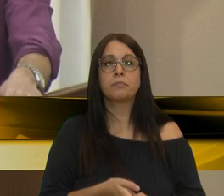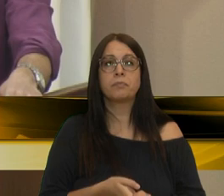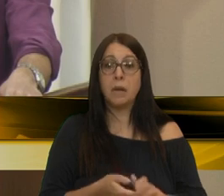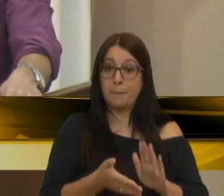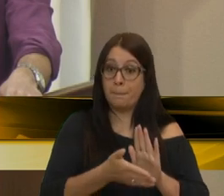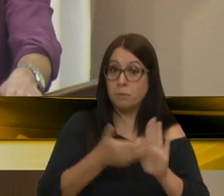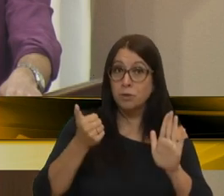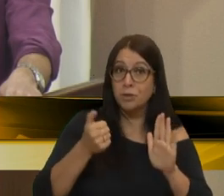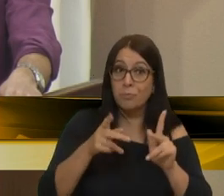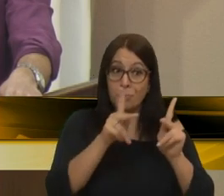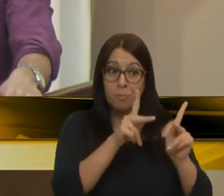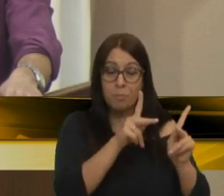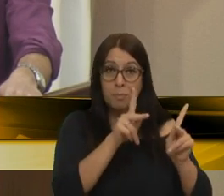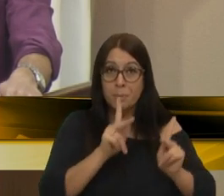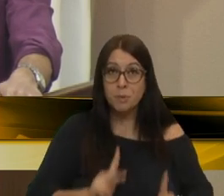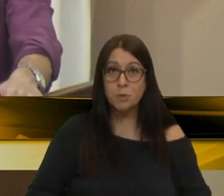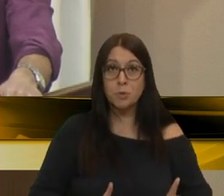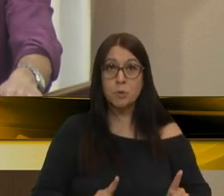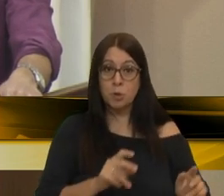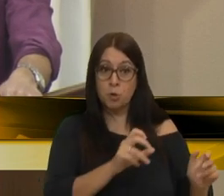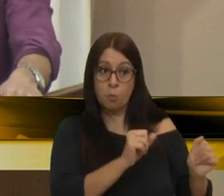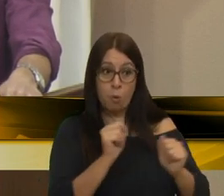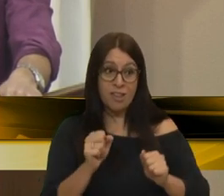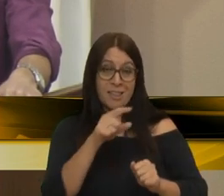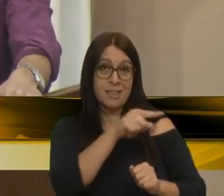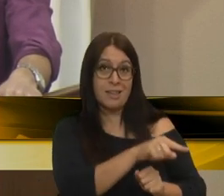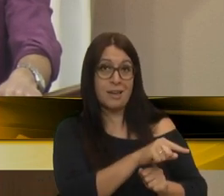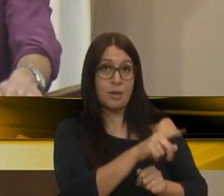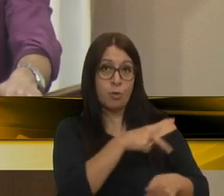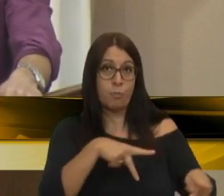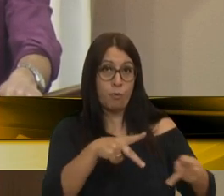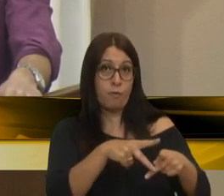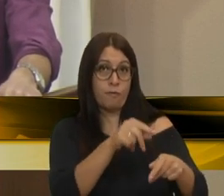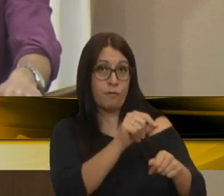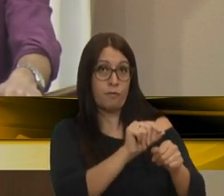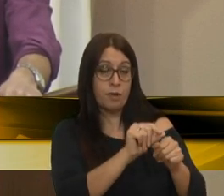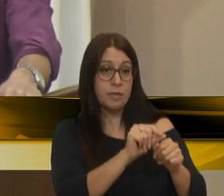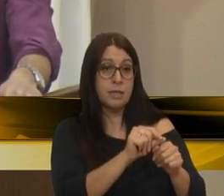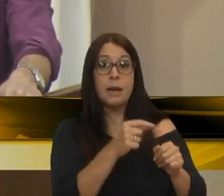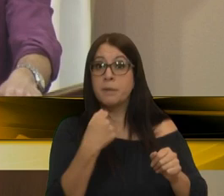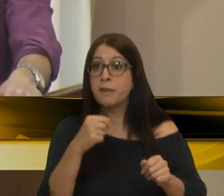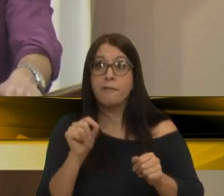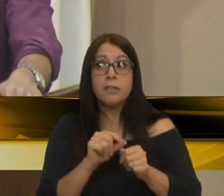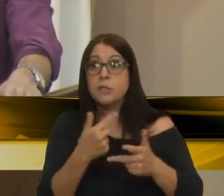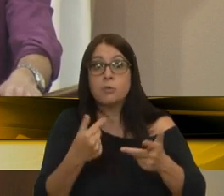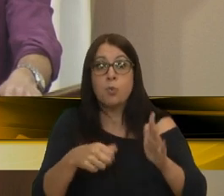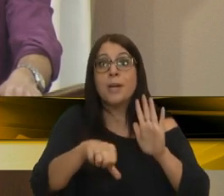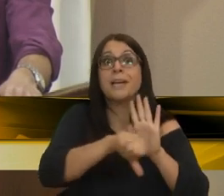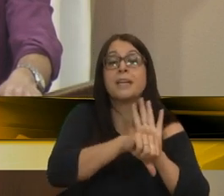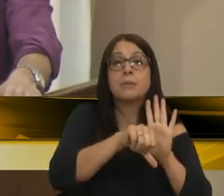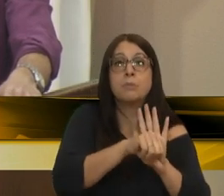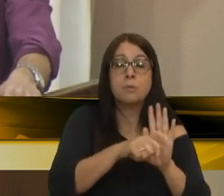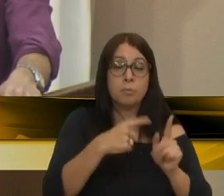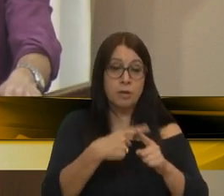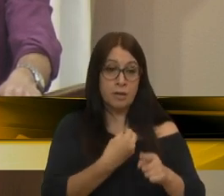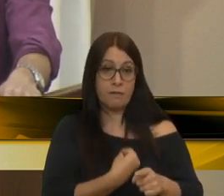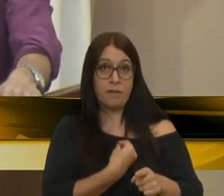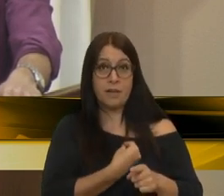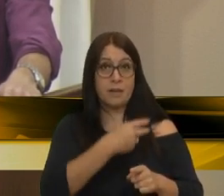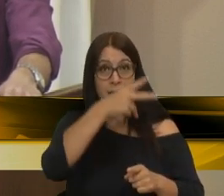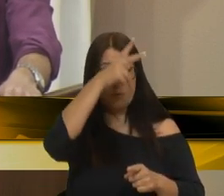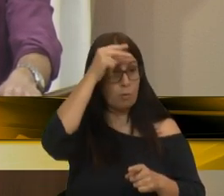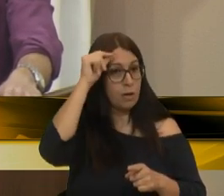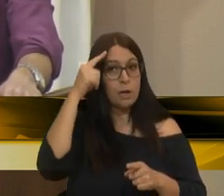uma pessoa do poder onde o povo colocou, ela tem que cometer um crime. Porque na vida pública, política, ela não tem